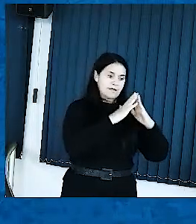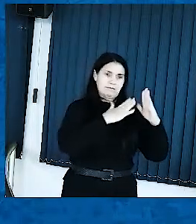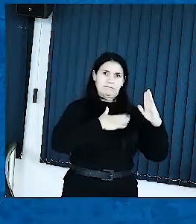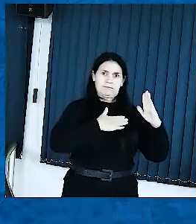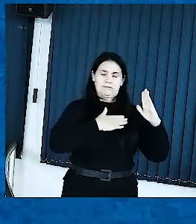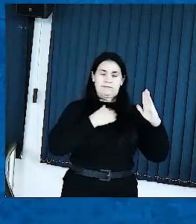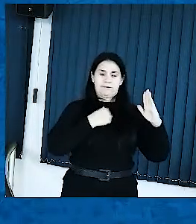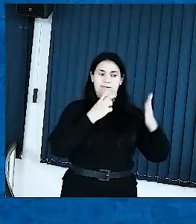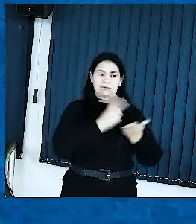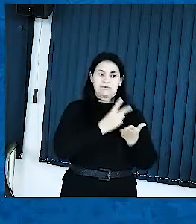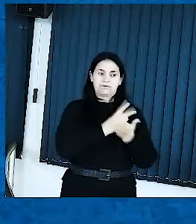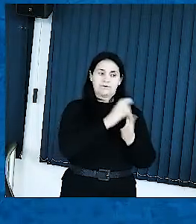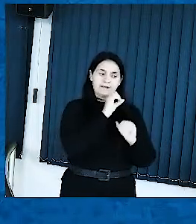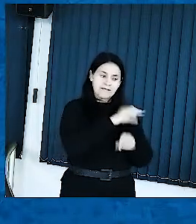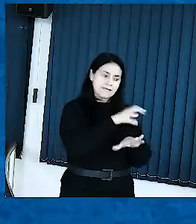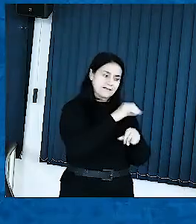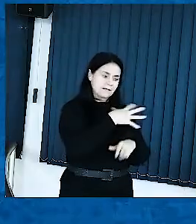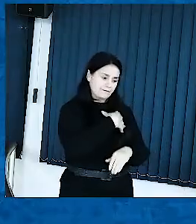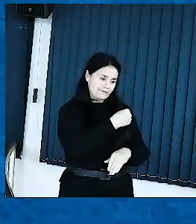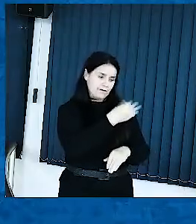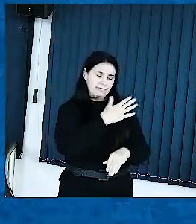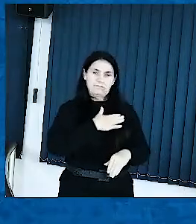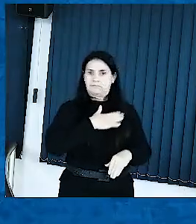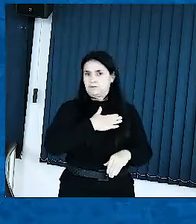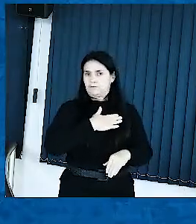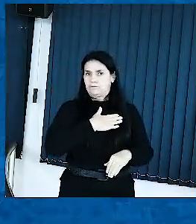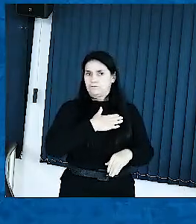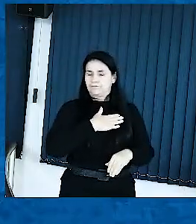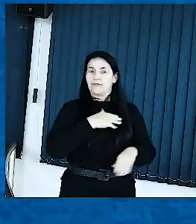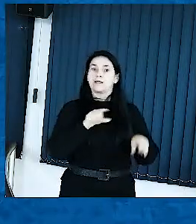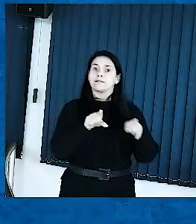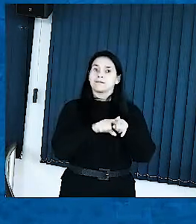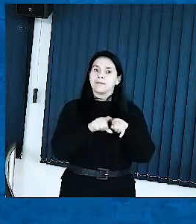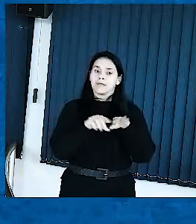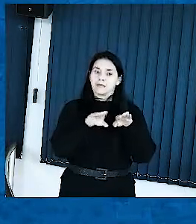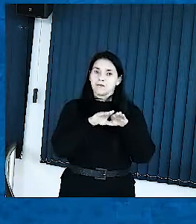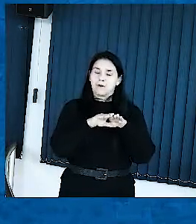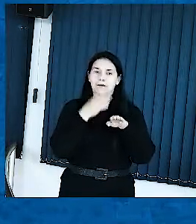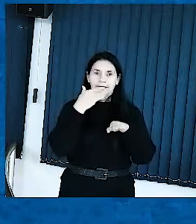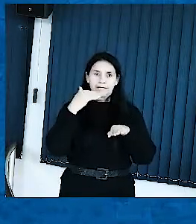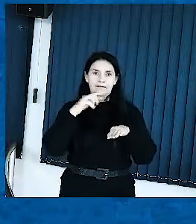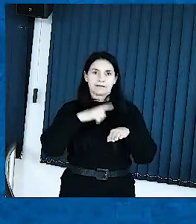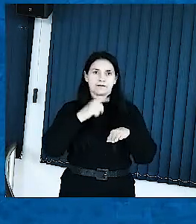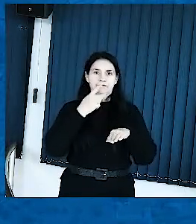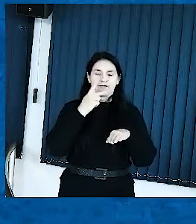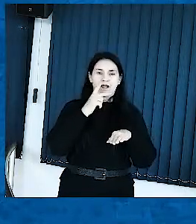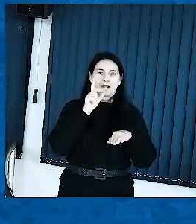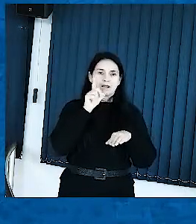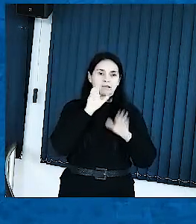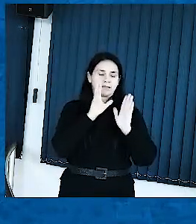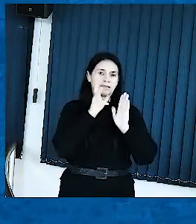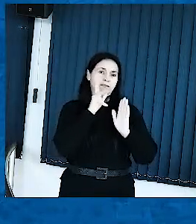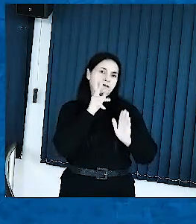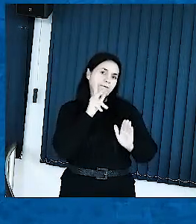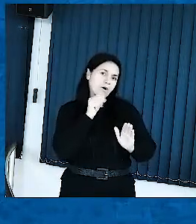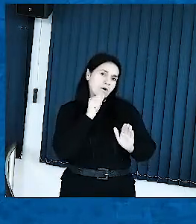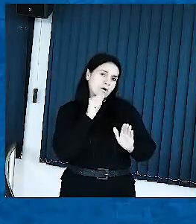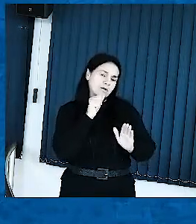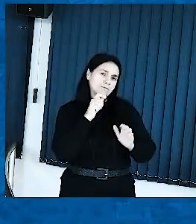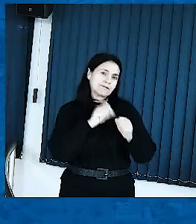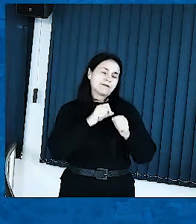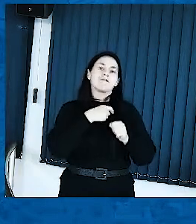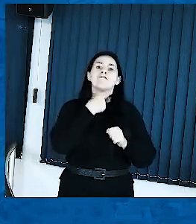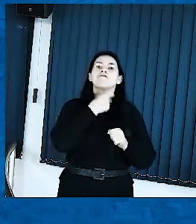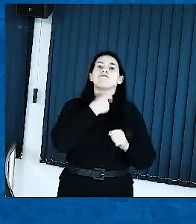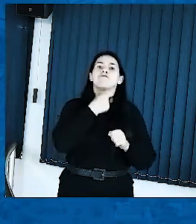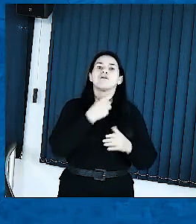continuar ensinando a minha criança. Da mesma coisa, a criança que tem atraso de fala com o fonoaudiólogo, eu preciso